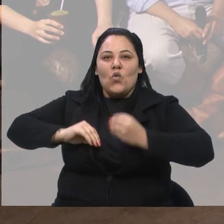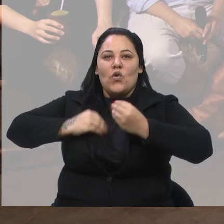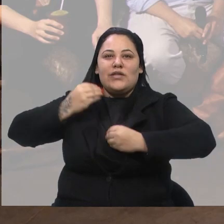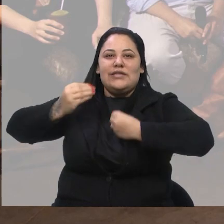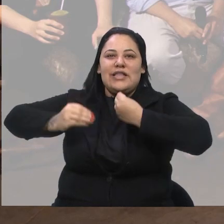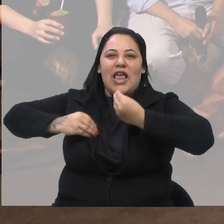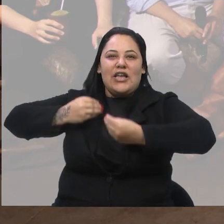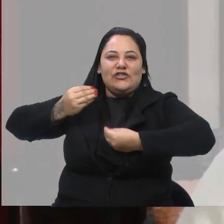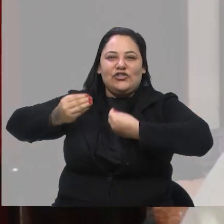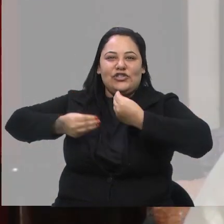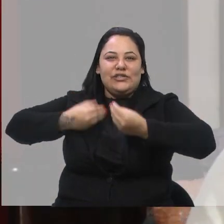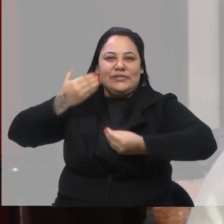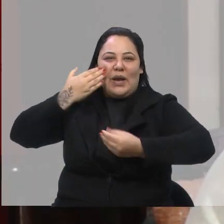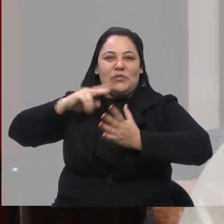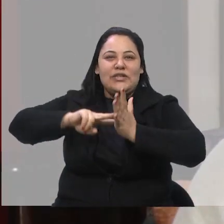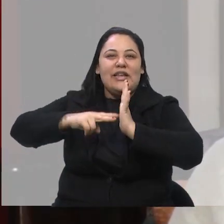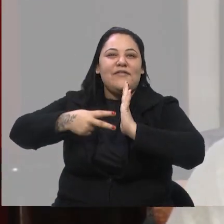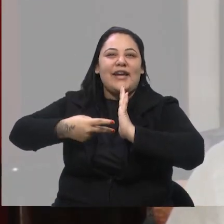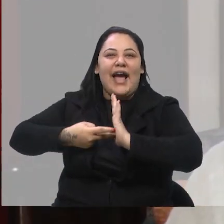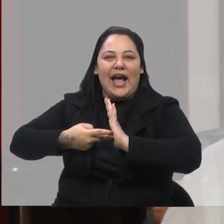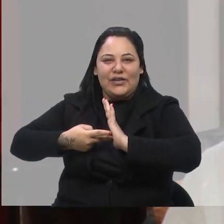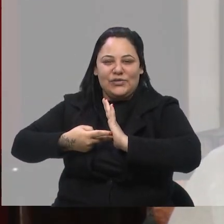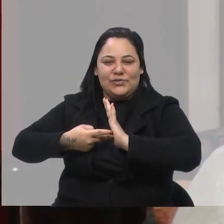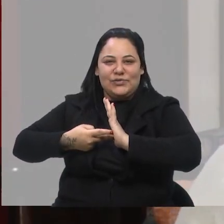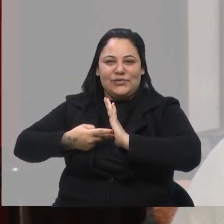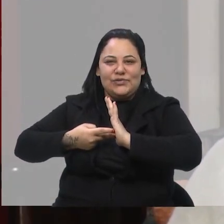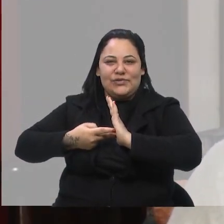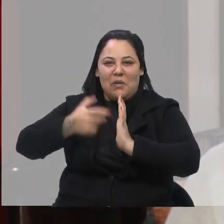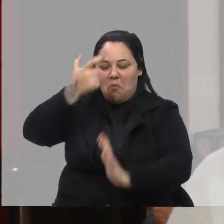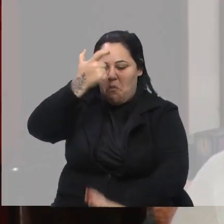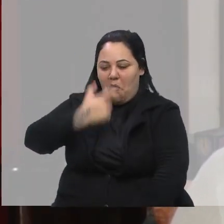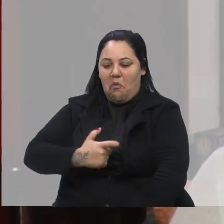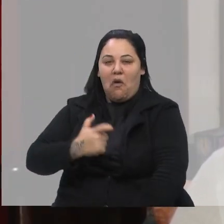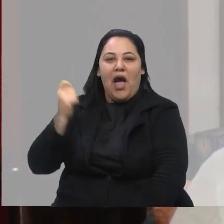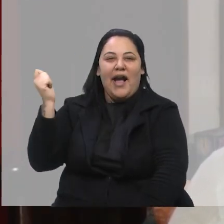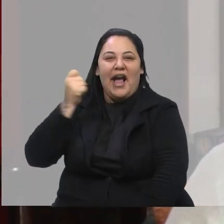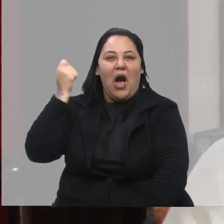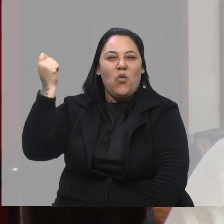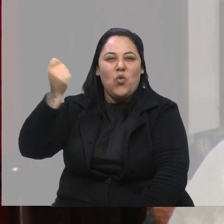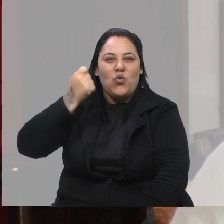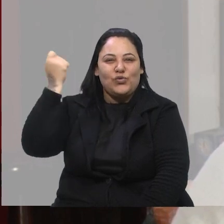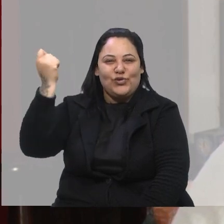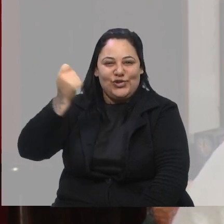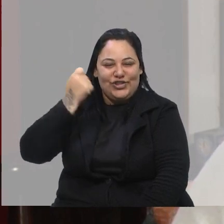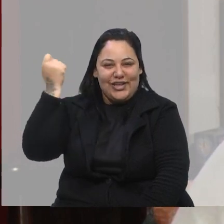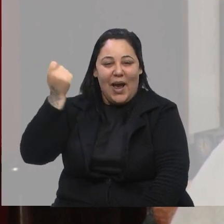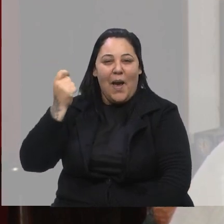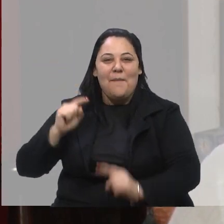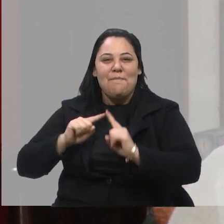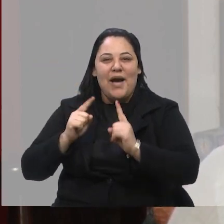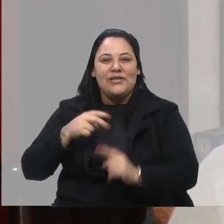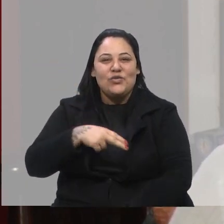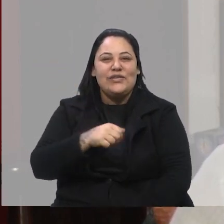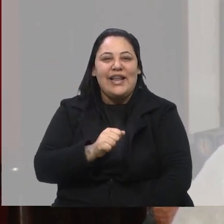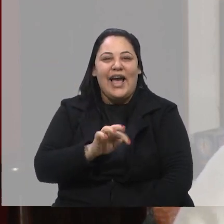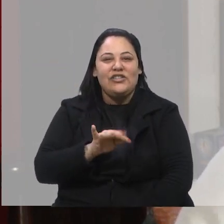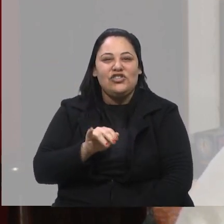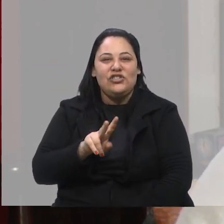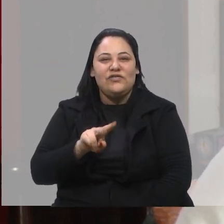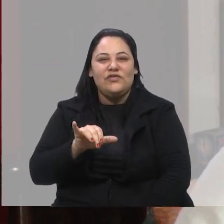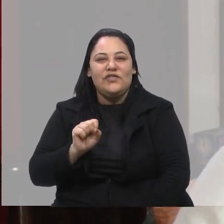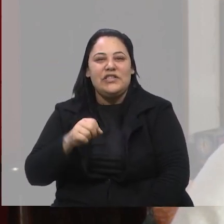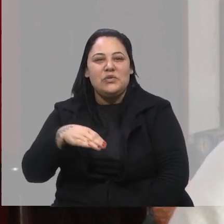do que é o nativismo ou do que é o ser gaúcho, também beira muito isso. Mas o nativismo, ele traz muito